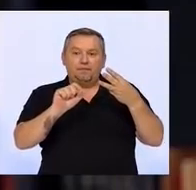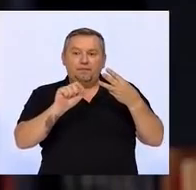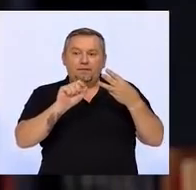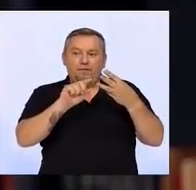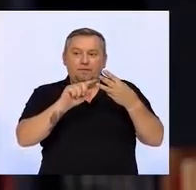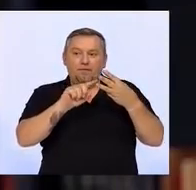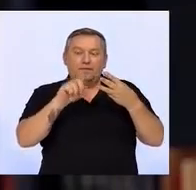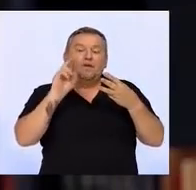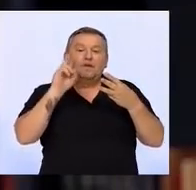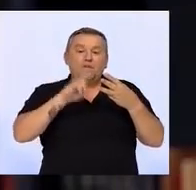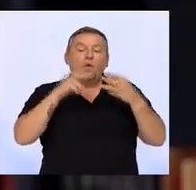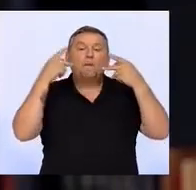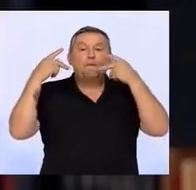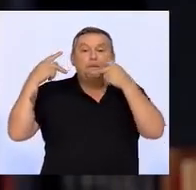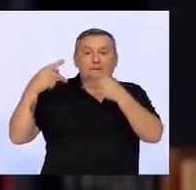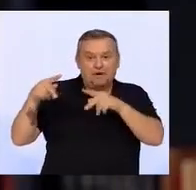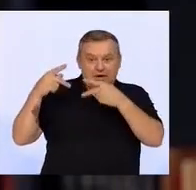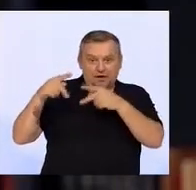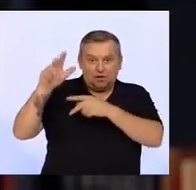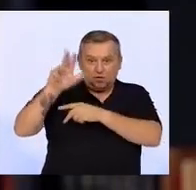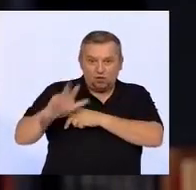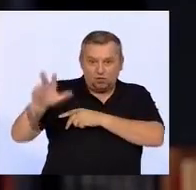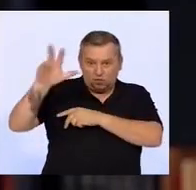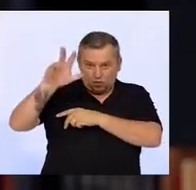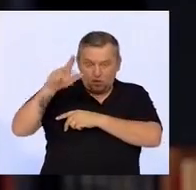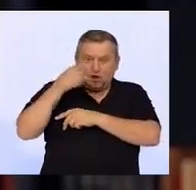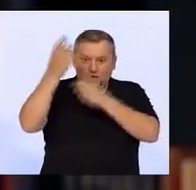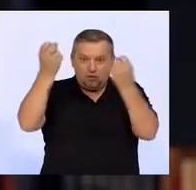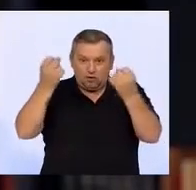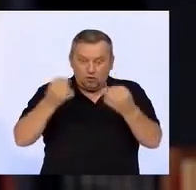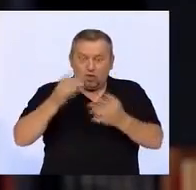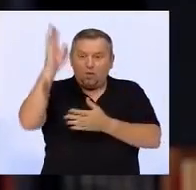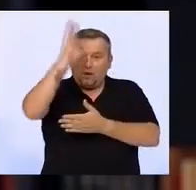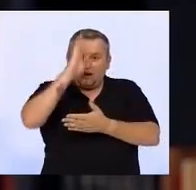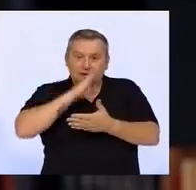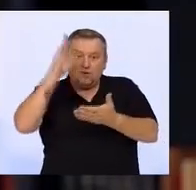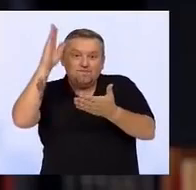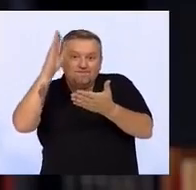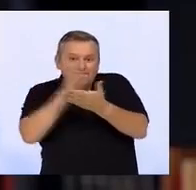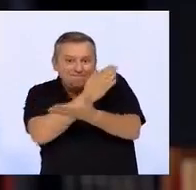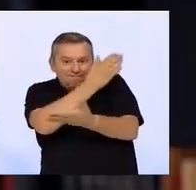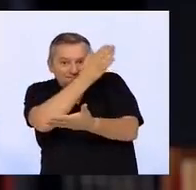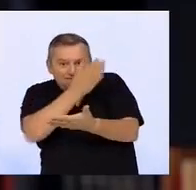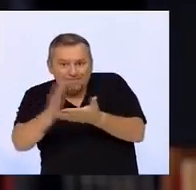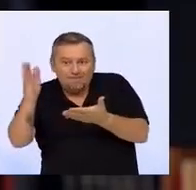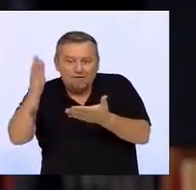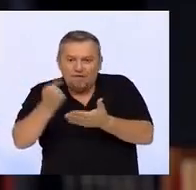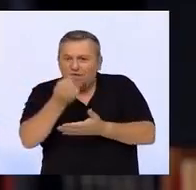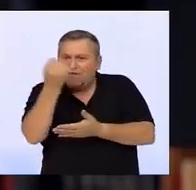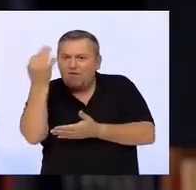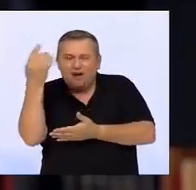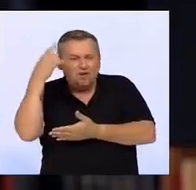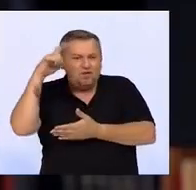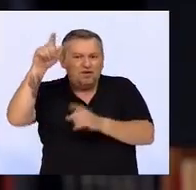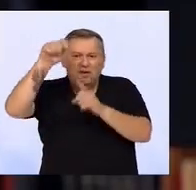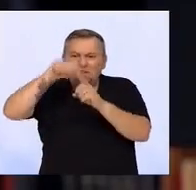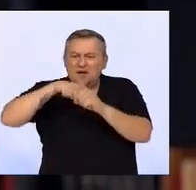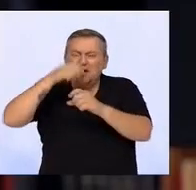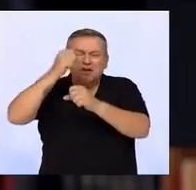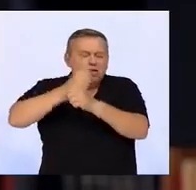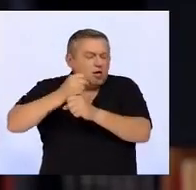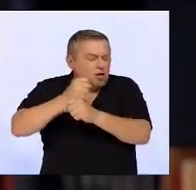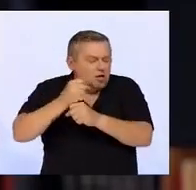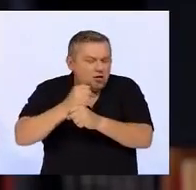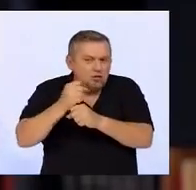diuturna pregação do Lula que o país seria dividido, isso não foi um dia, 2 dias, não. Foram dias, meses, anos,